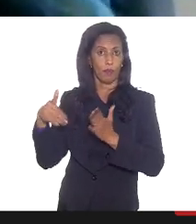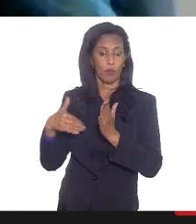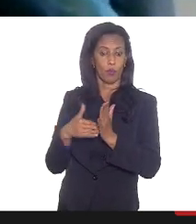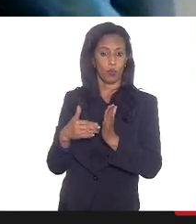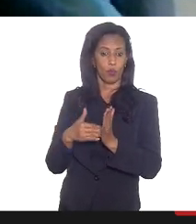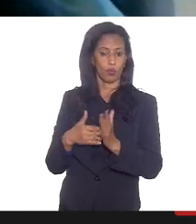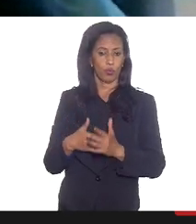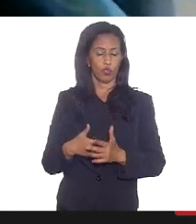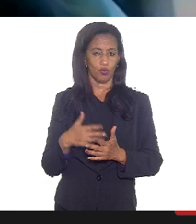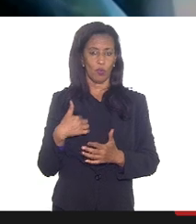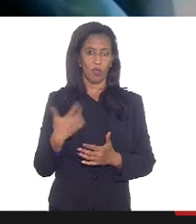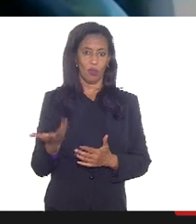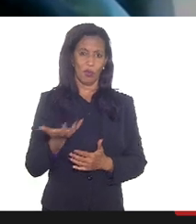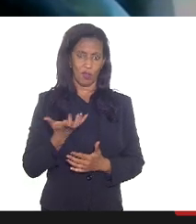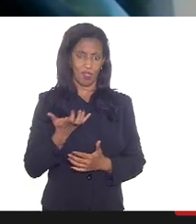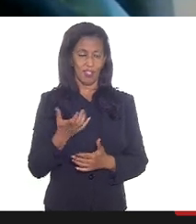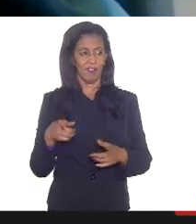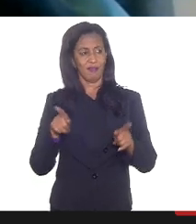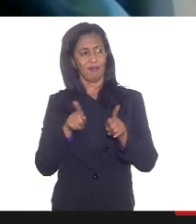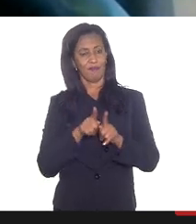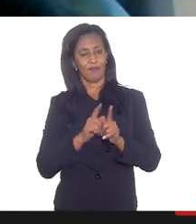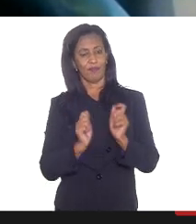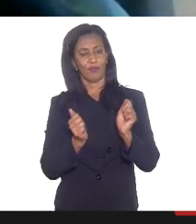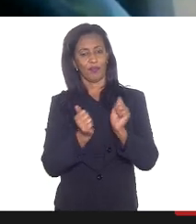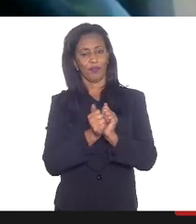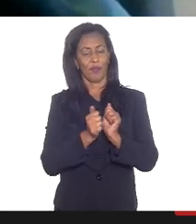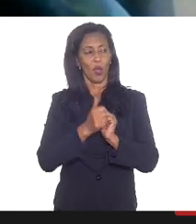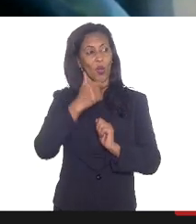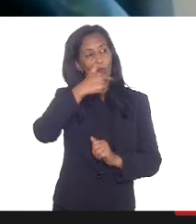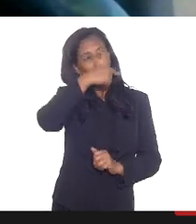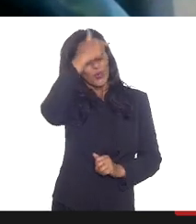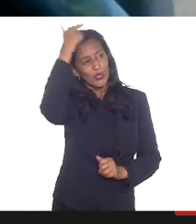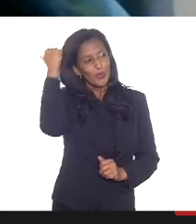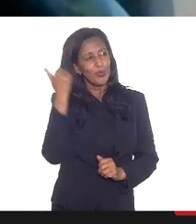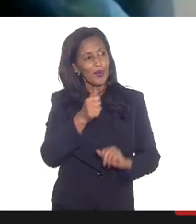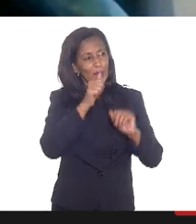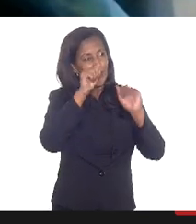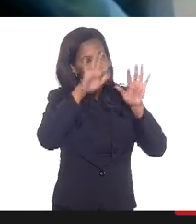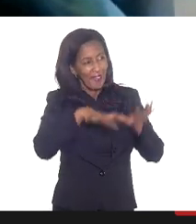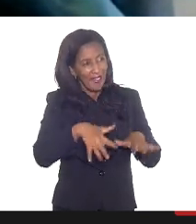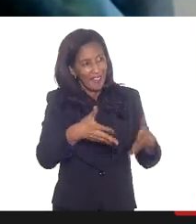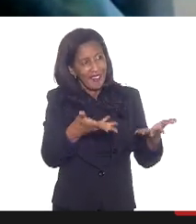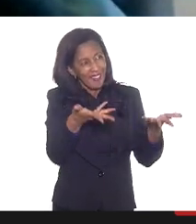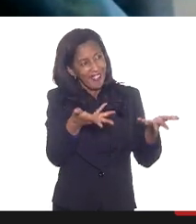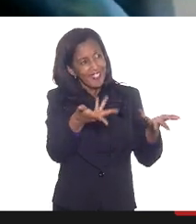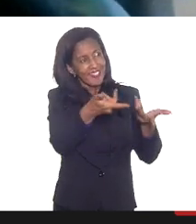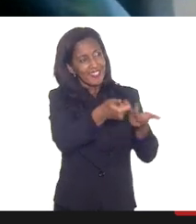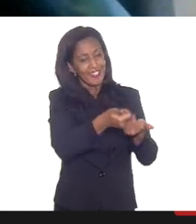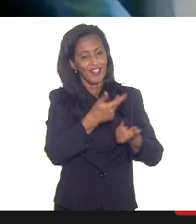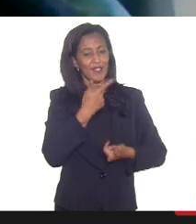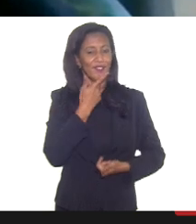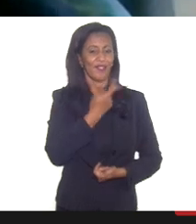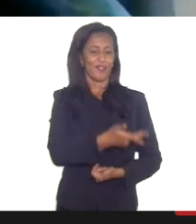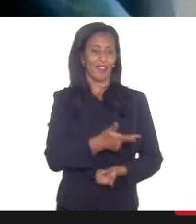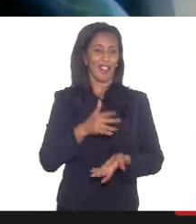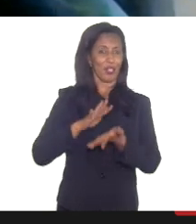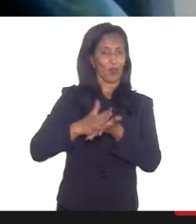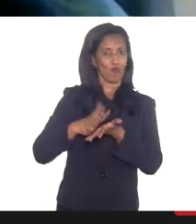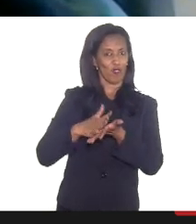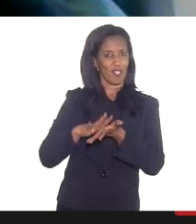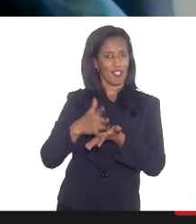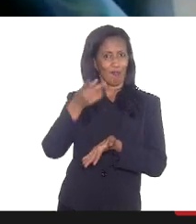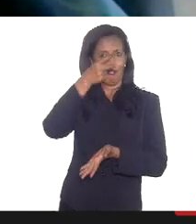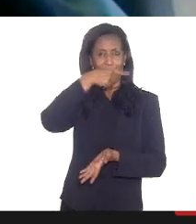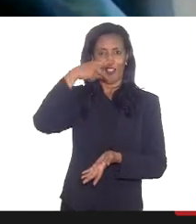eu queria me associar à homenagem ao deputado Luiz Paulo, nosso guru, dizer que é um samba antigo